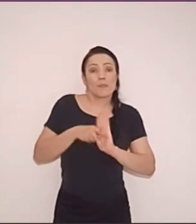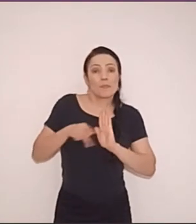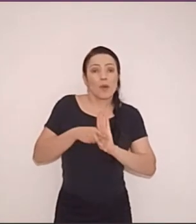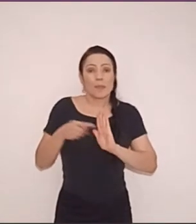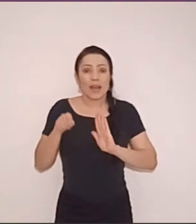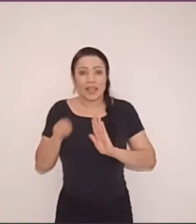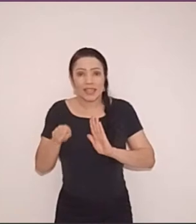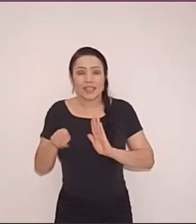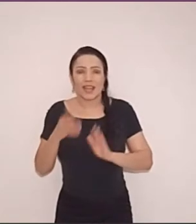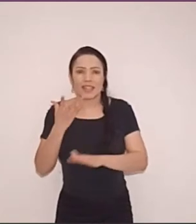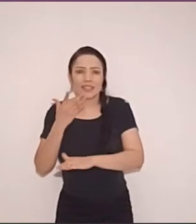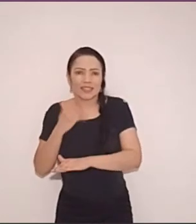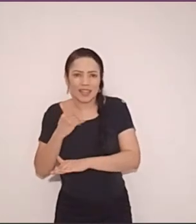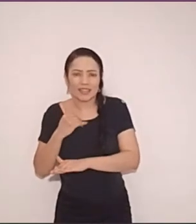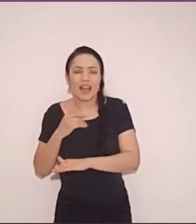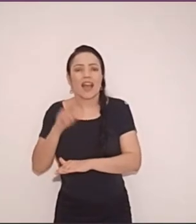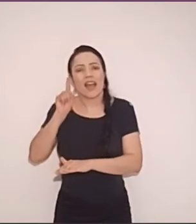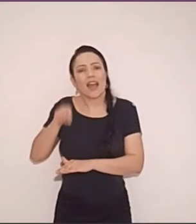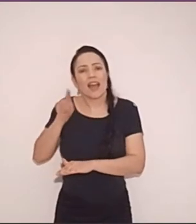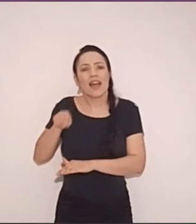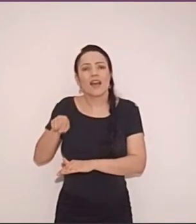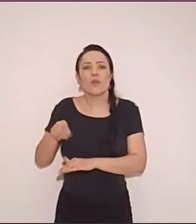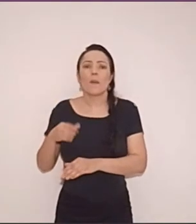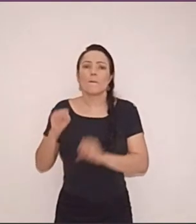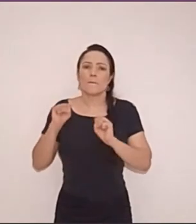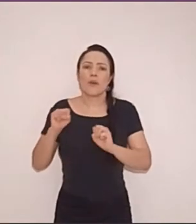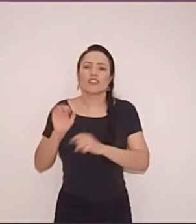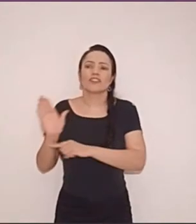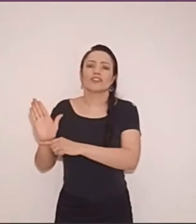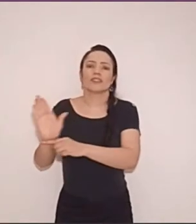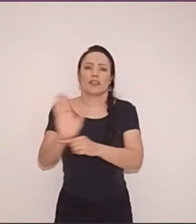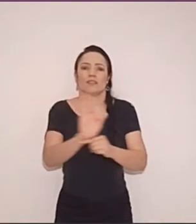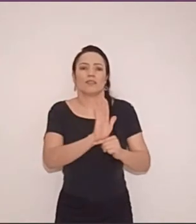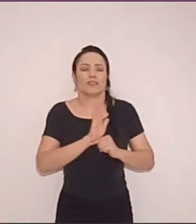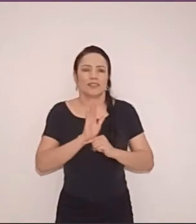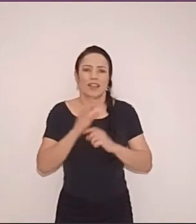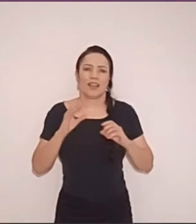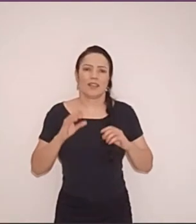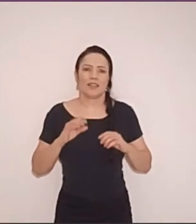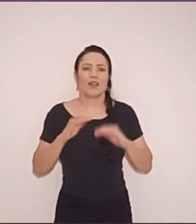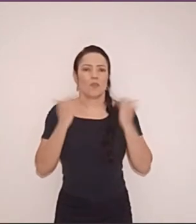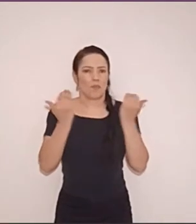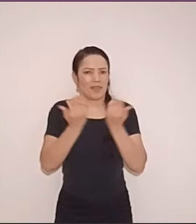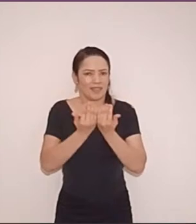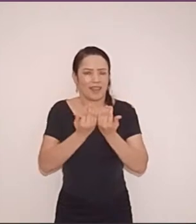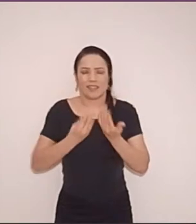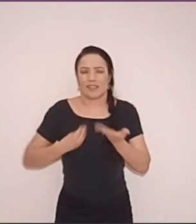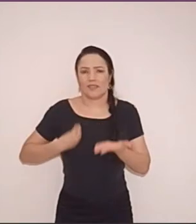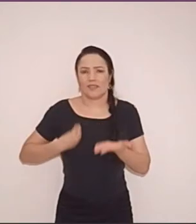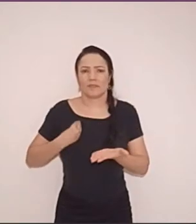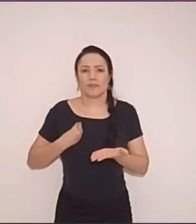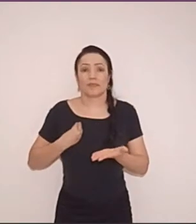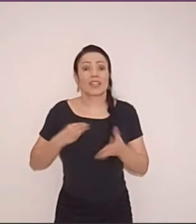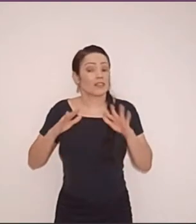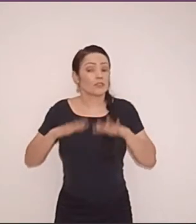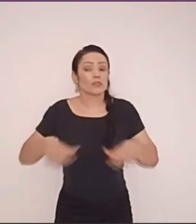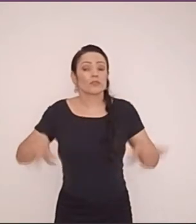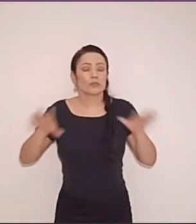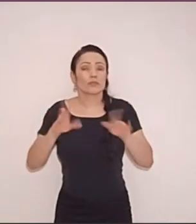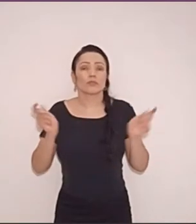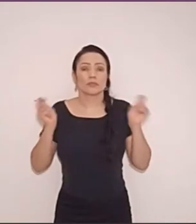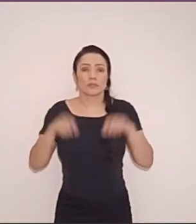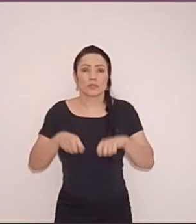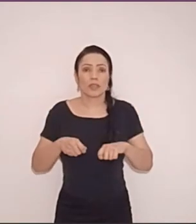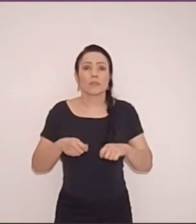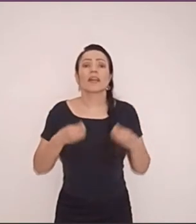é aquilo que ela pode trazer bons que ela traz para a comunidade para cá para casa Olá tudo não tem algum e trazer